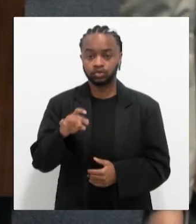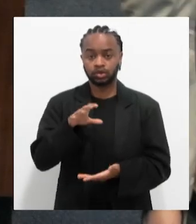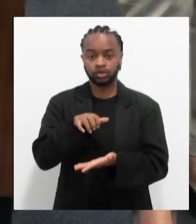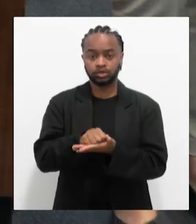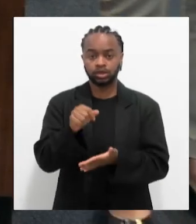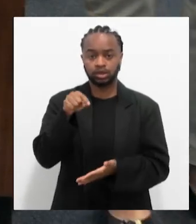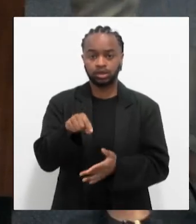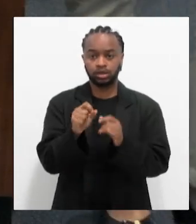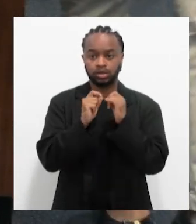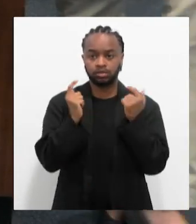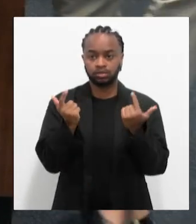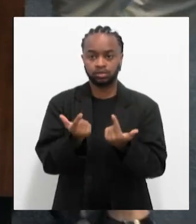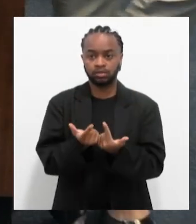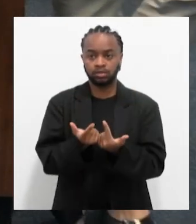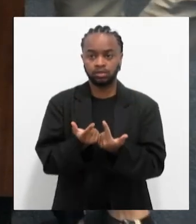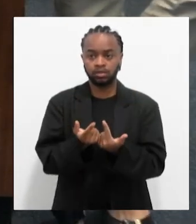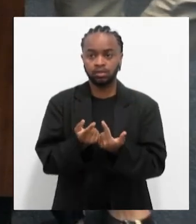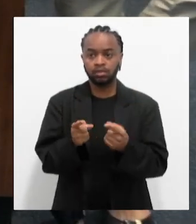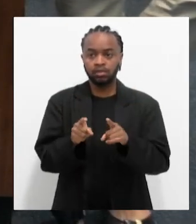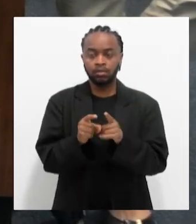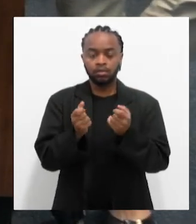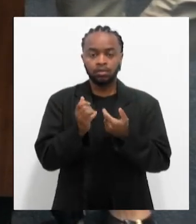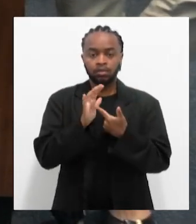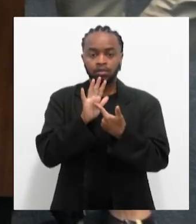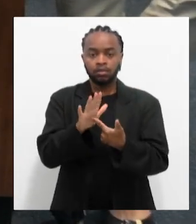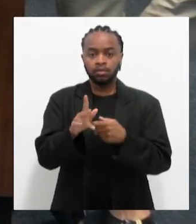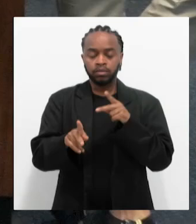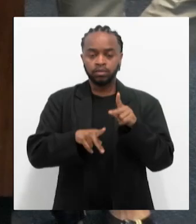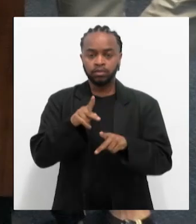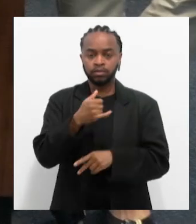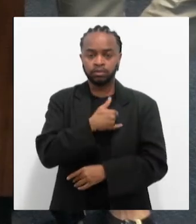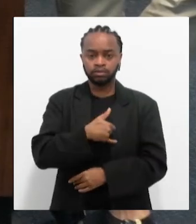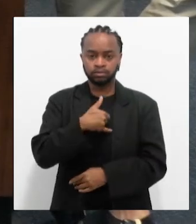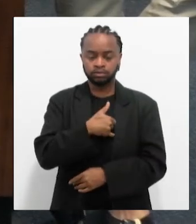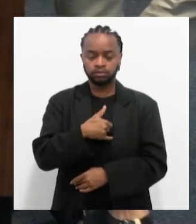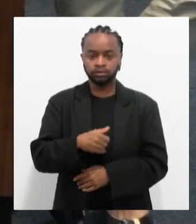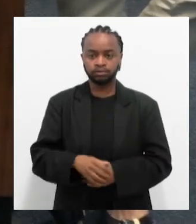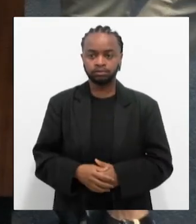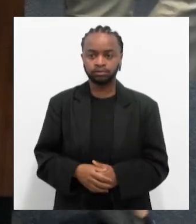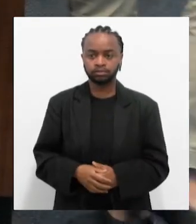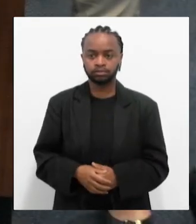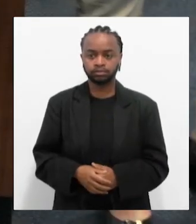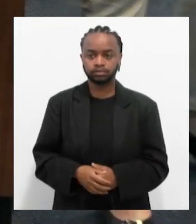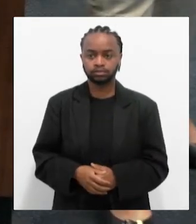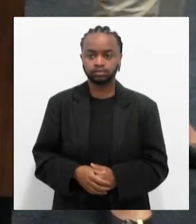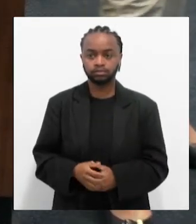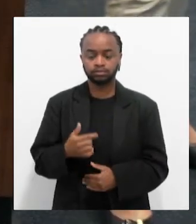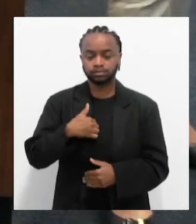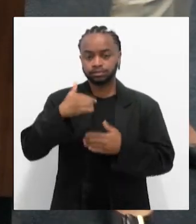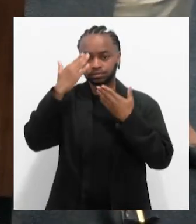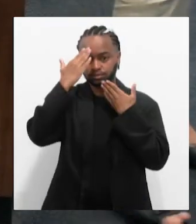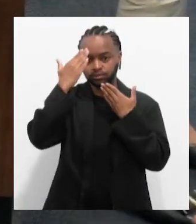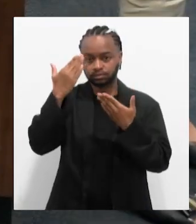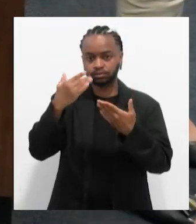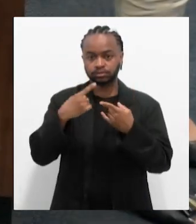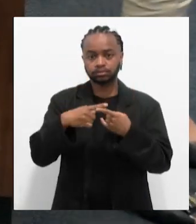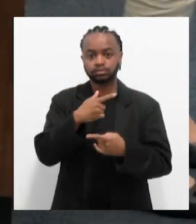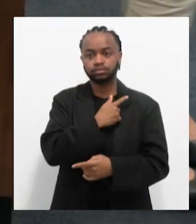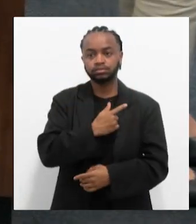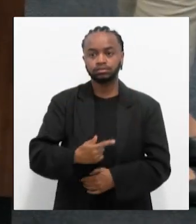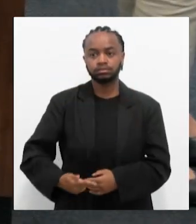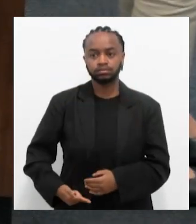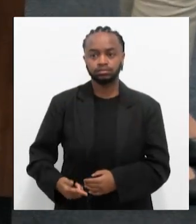anais dessa casa e para a população do São João de Meriti que eu tenho gratidão. O governador